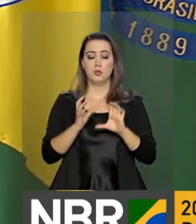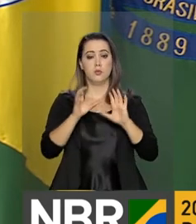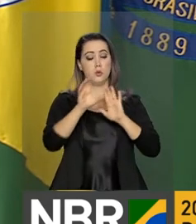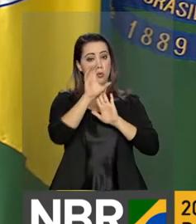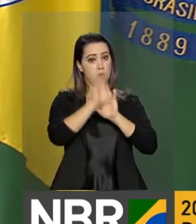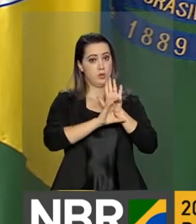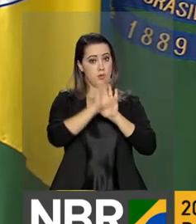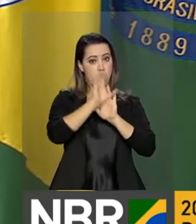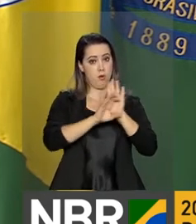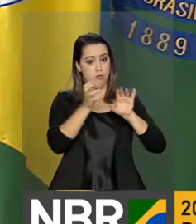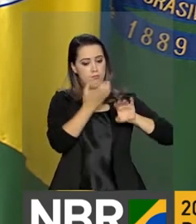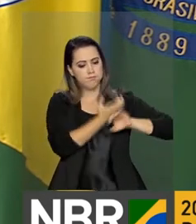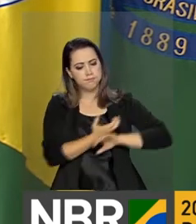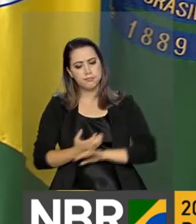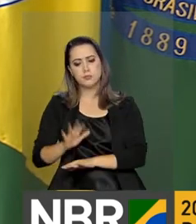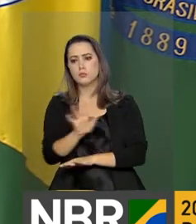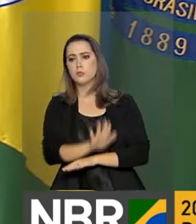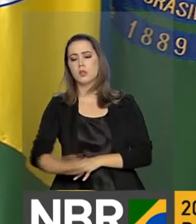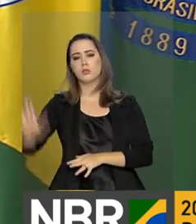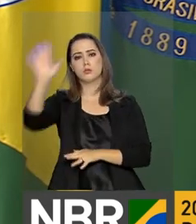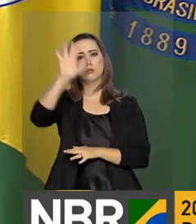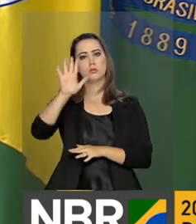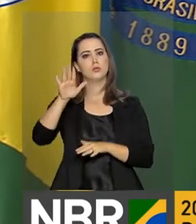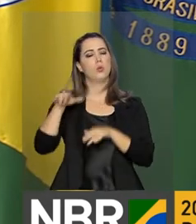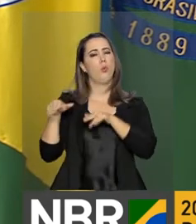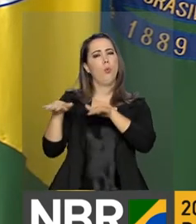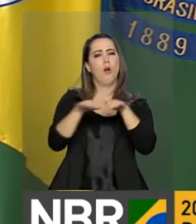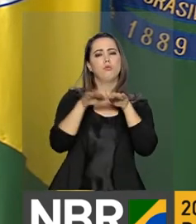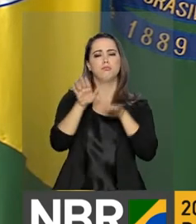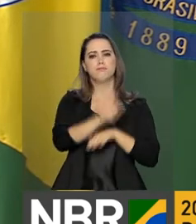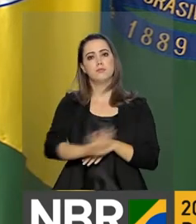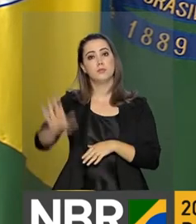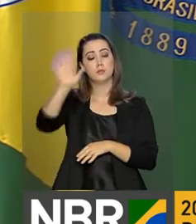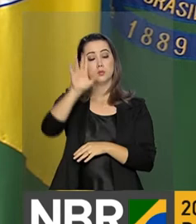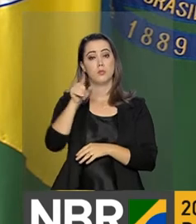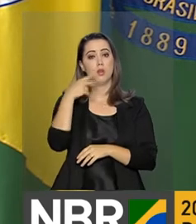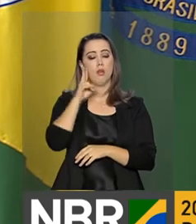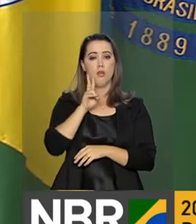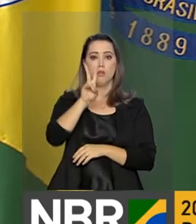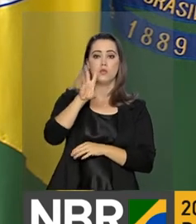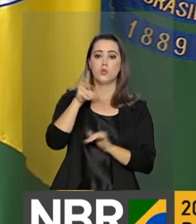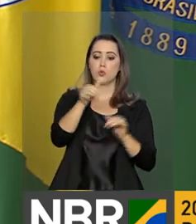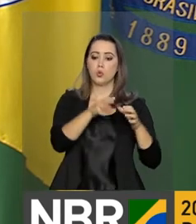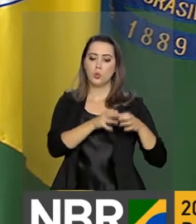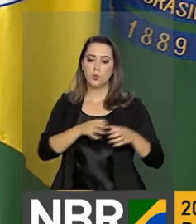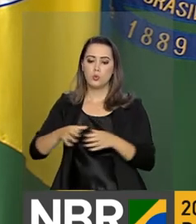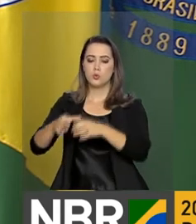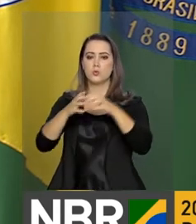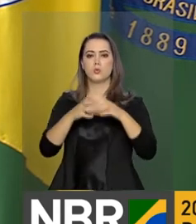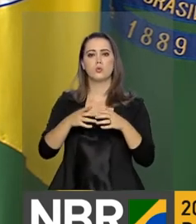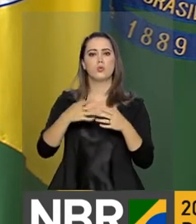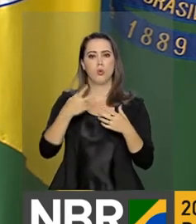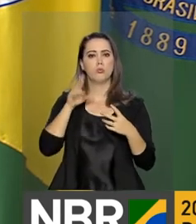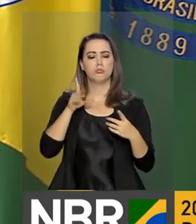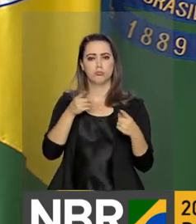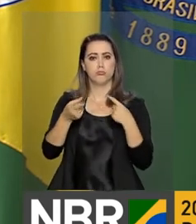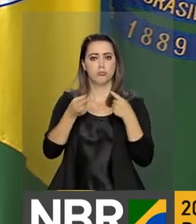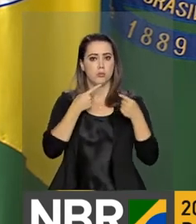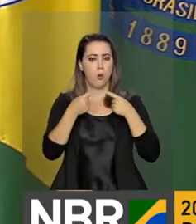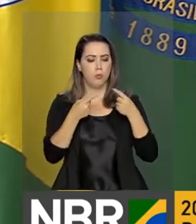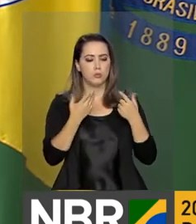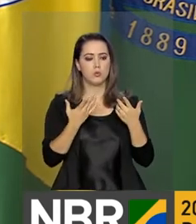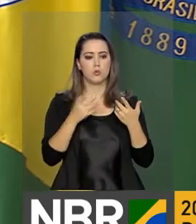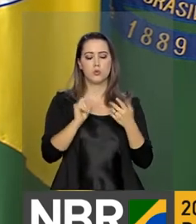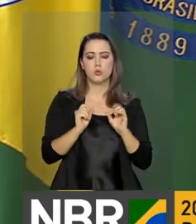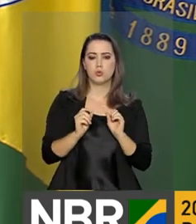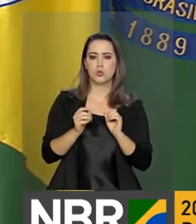nacional comum curricular, eu vejo que todos os setores foram ouvidos, como disse o senhor presidente Deschamps, não é? Todos os setores